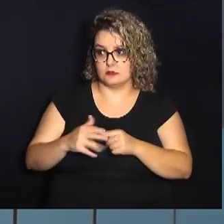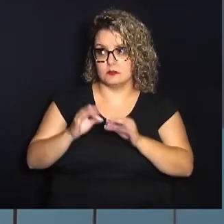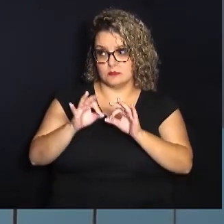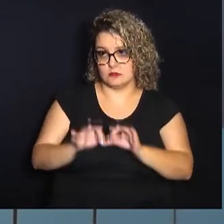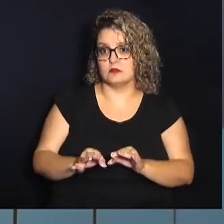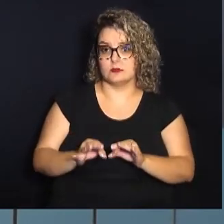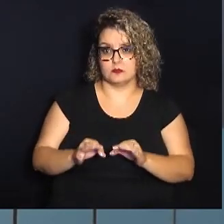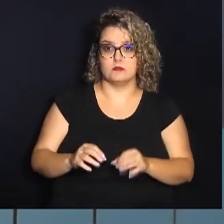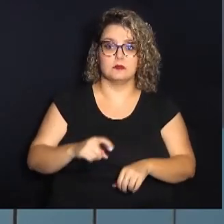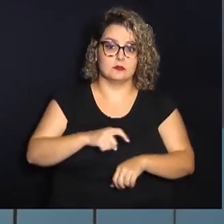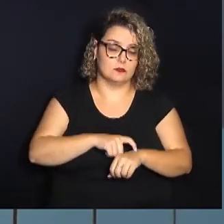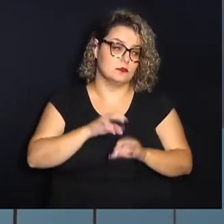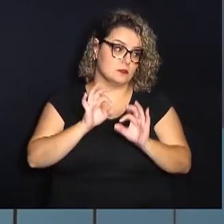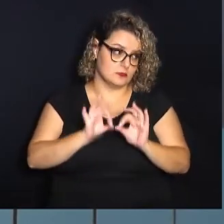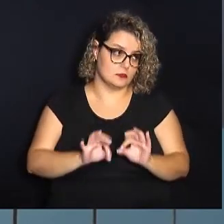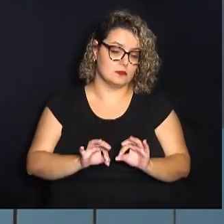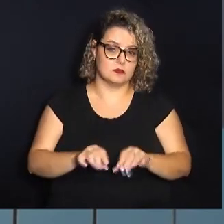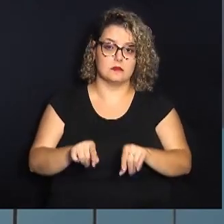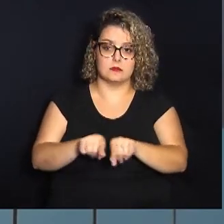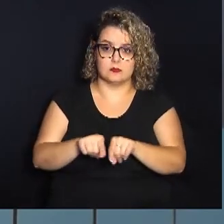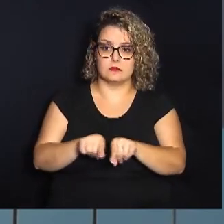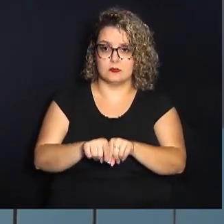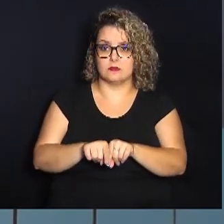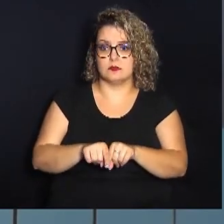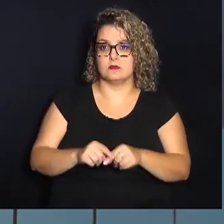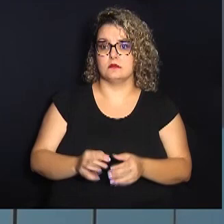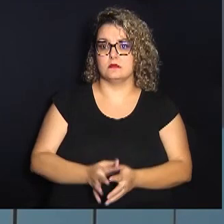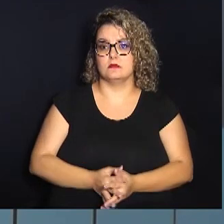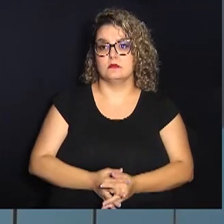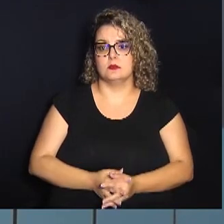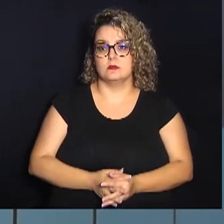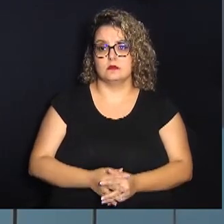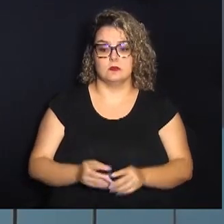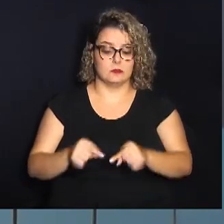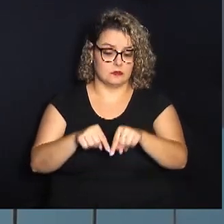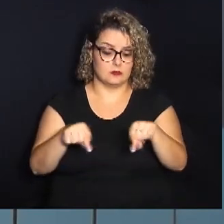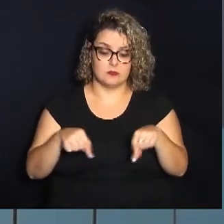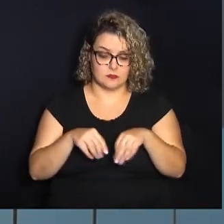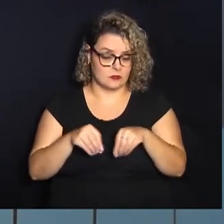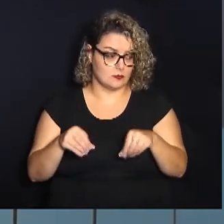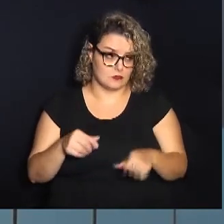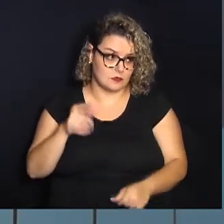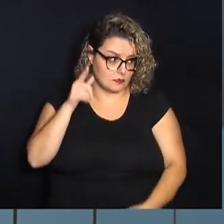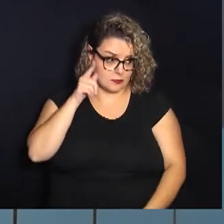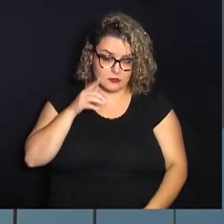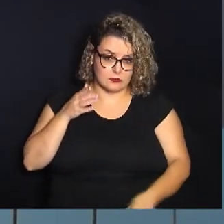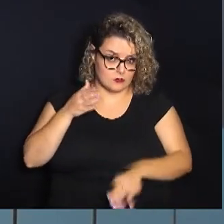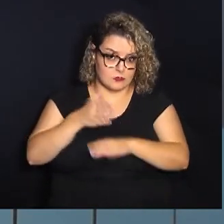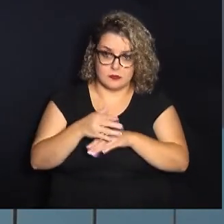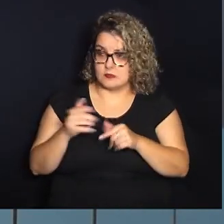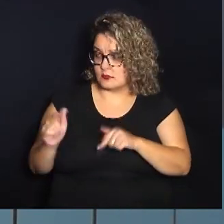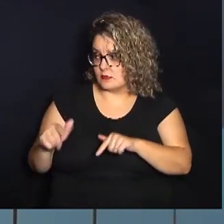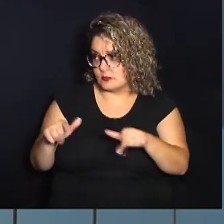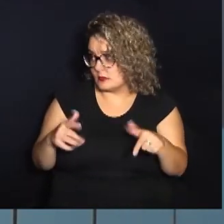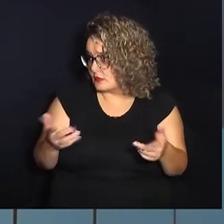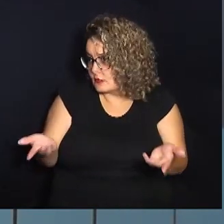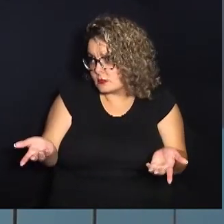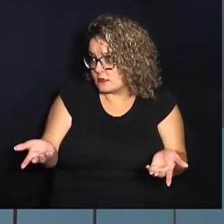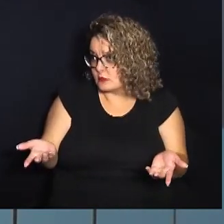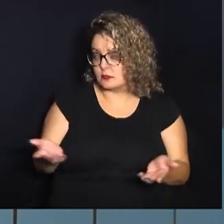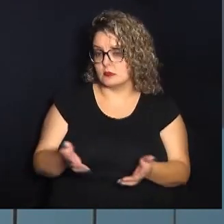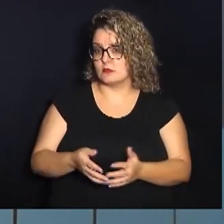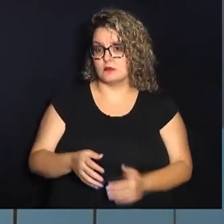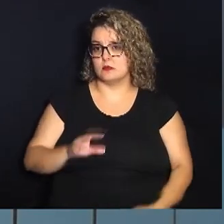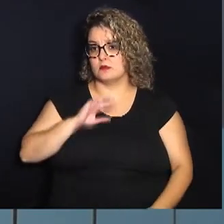efetiva, né, no momento certo. E também essa questão dos terrenos que os agentes não conseguem entrar, dos locais, que é